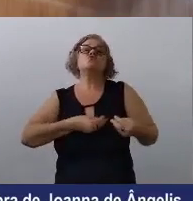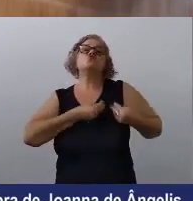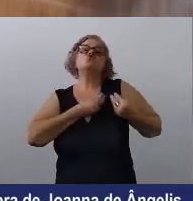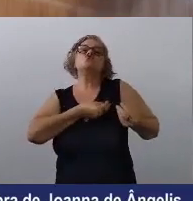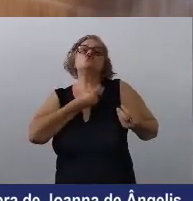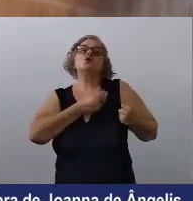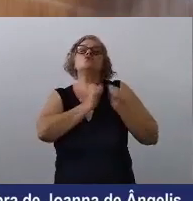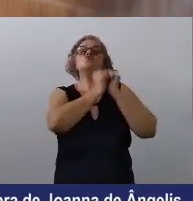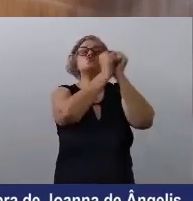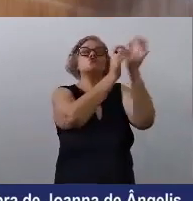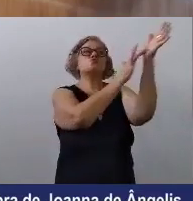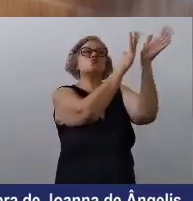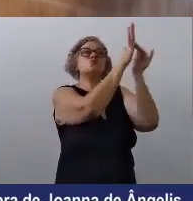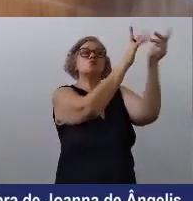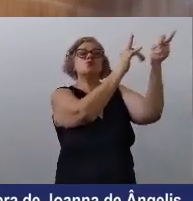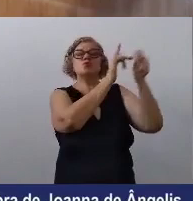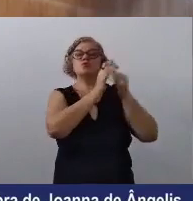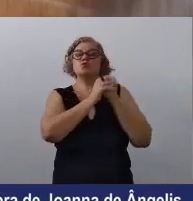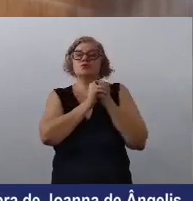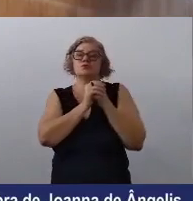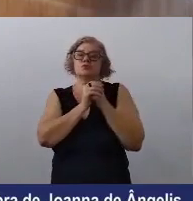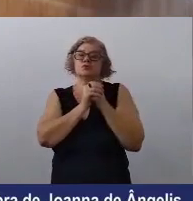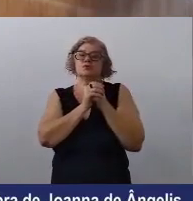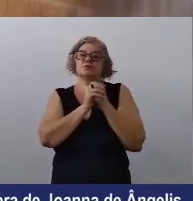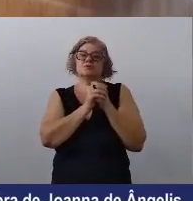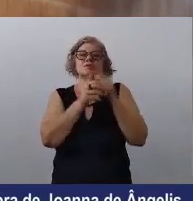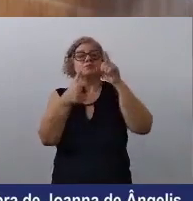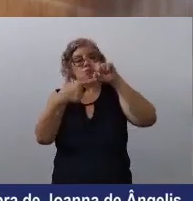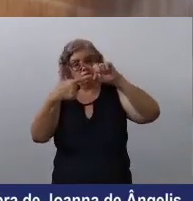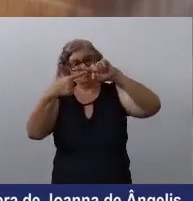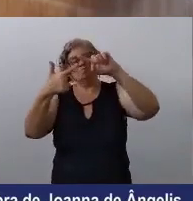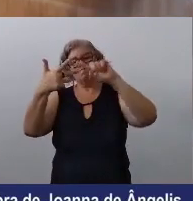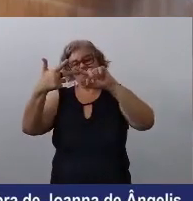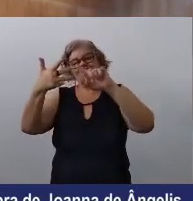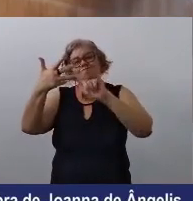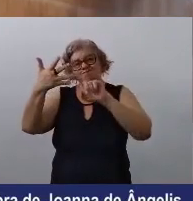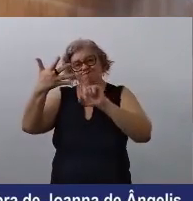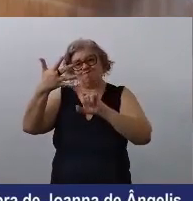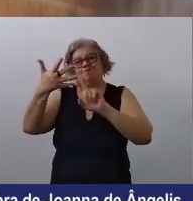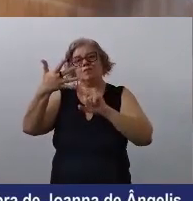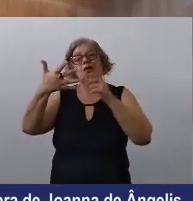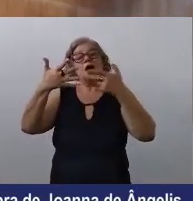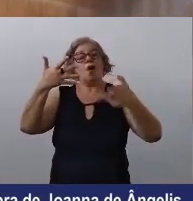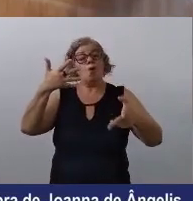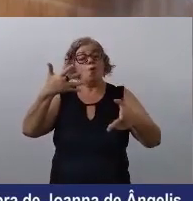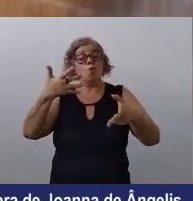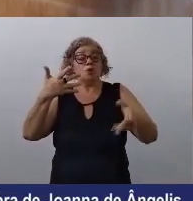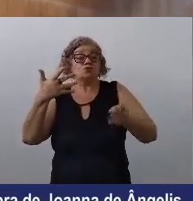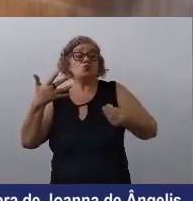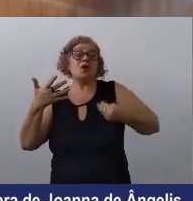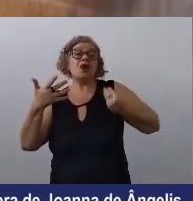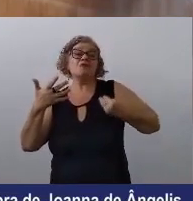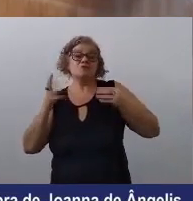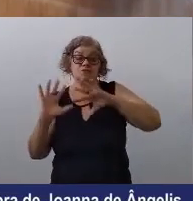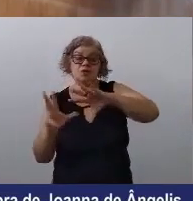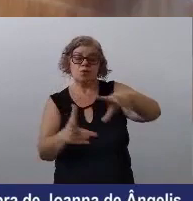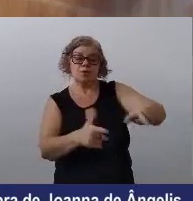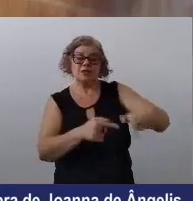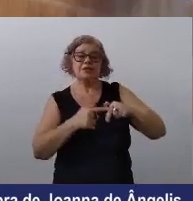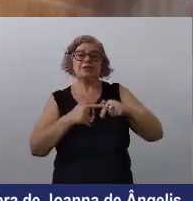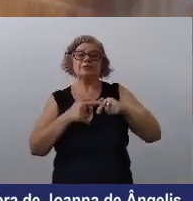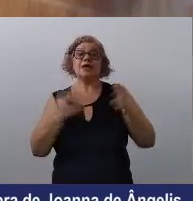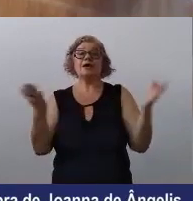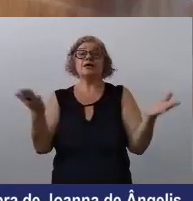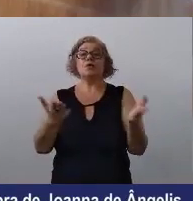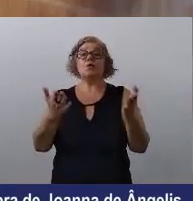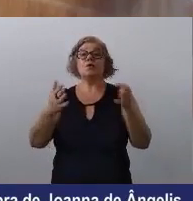Jesus. São passagens na terra da mentora que nos ampara e que nos orienta